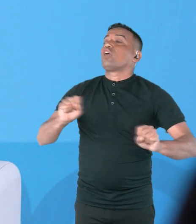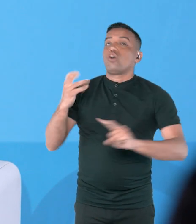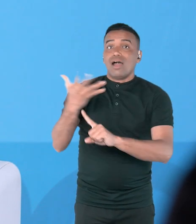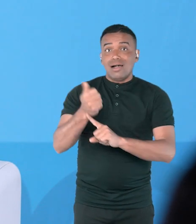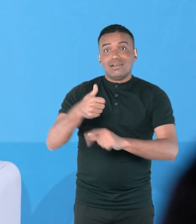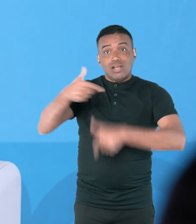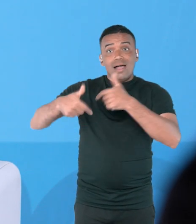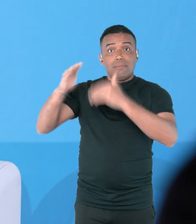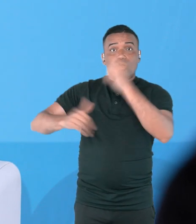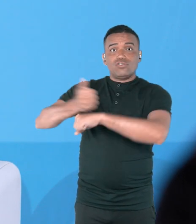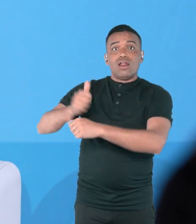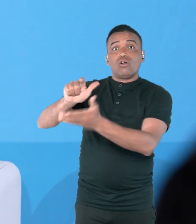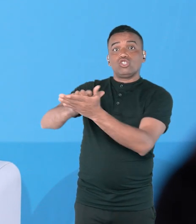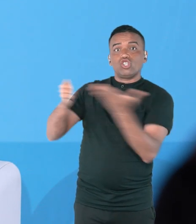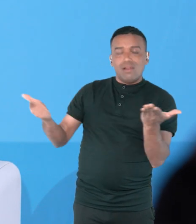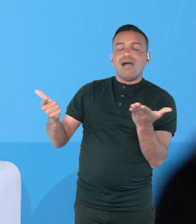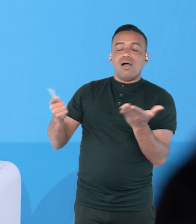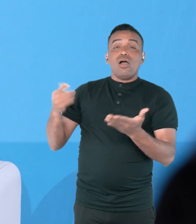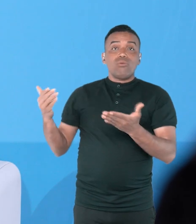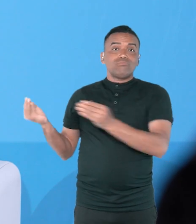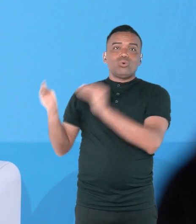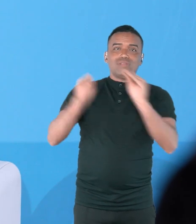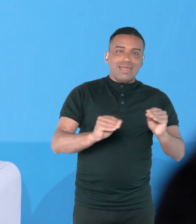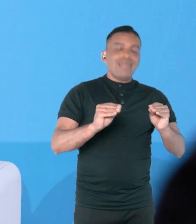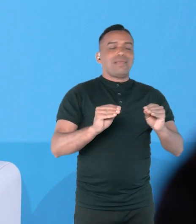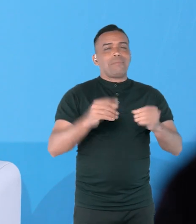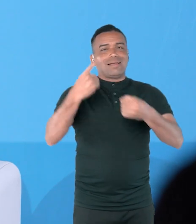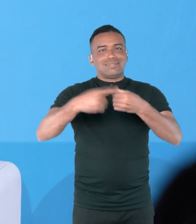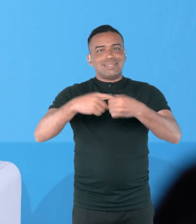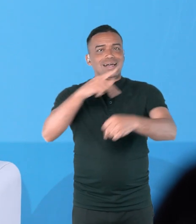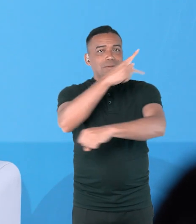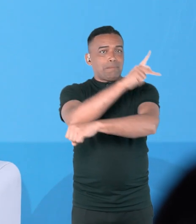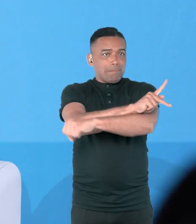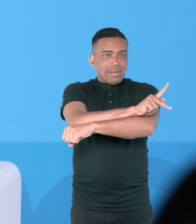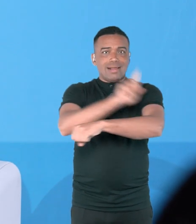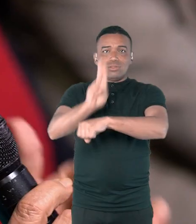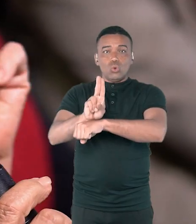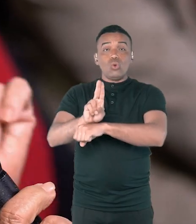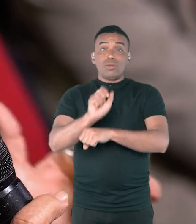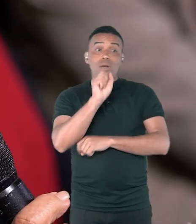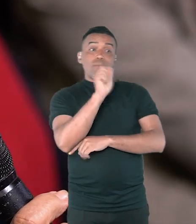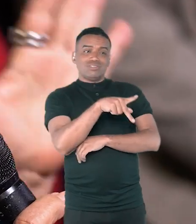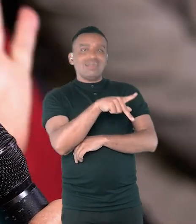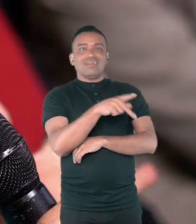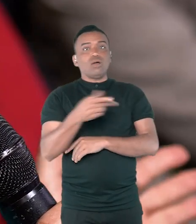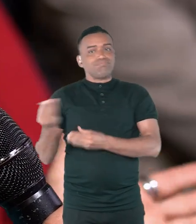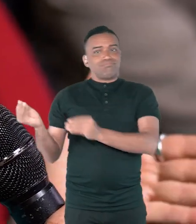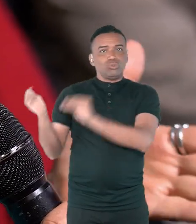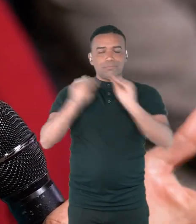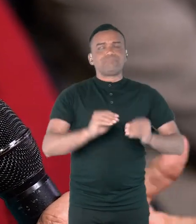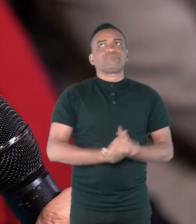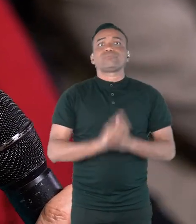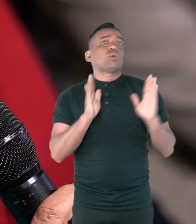arte. Sou jornalista, mas agora estou morando em Paracatu, porque me aposentei, enfim, estou aqui. E vivendo